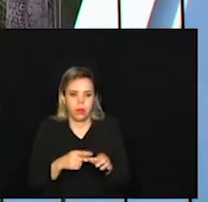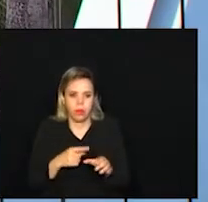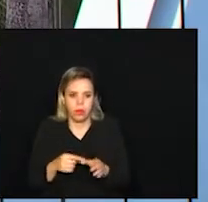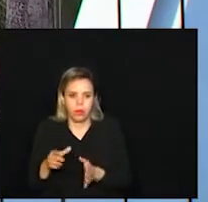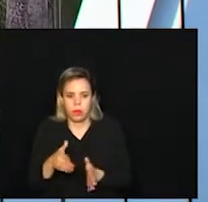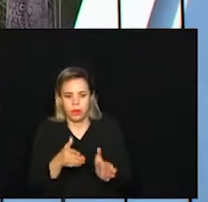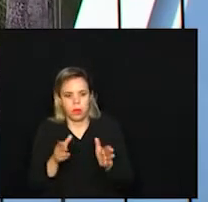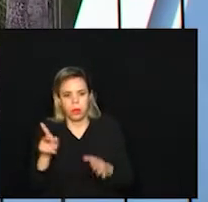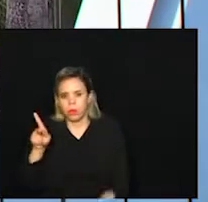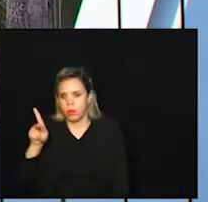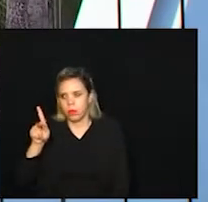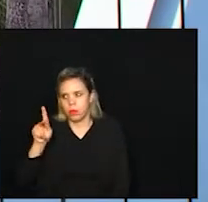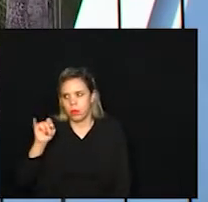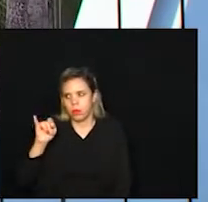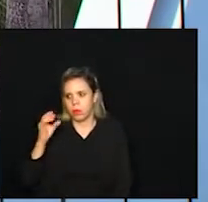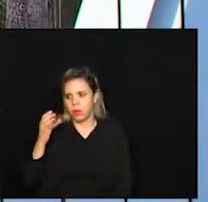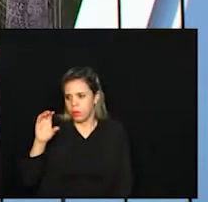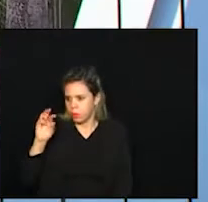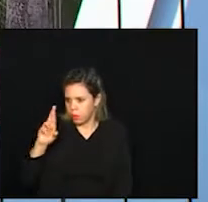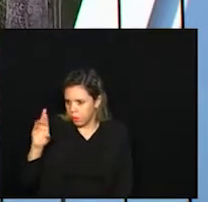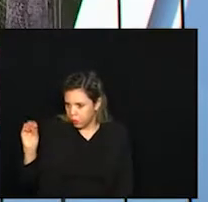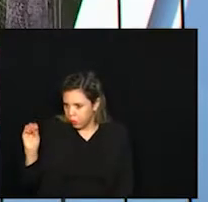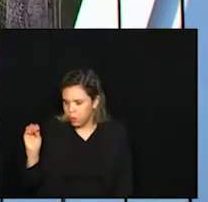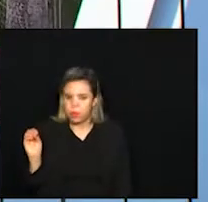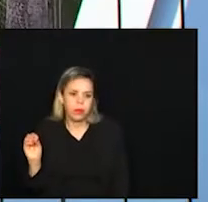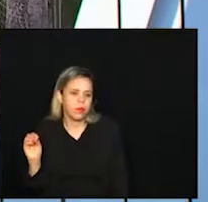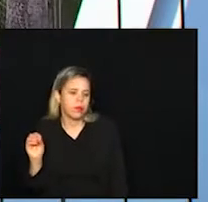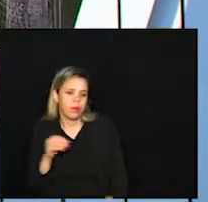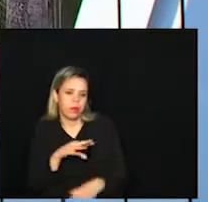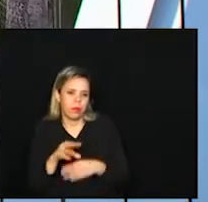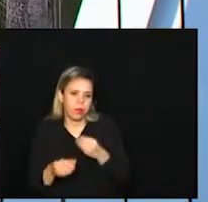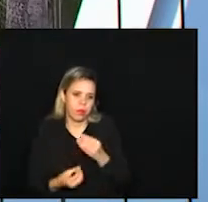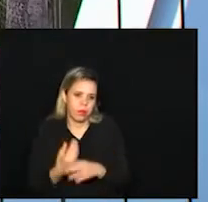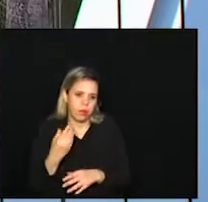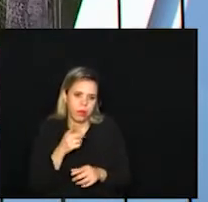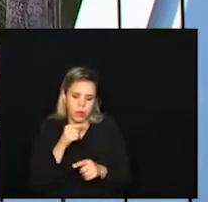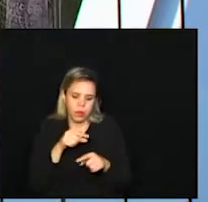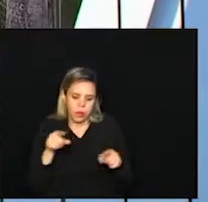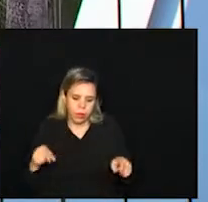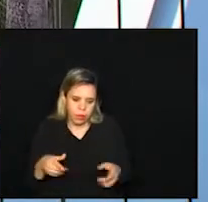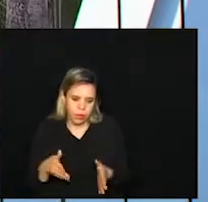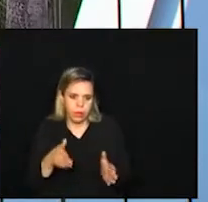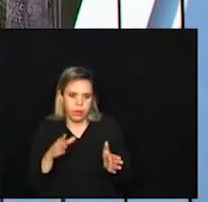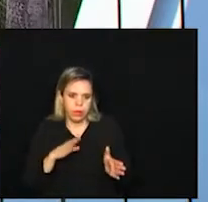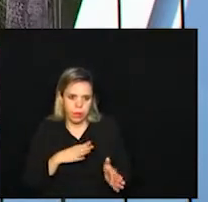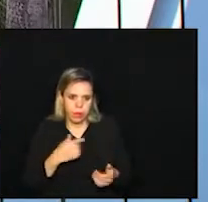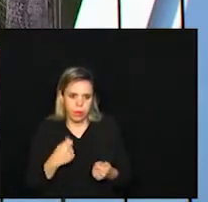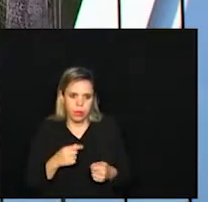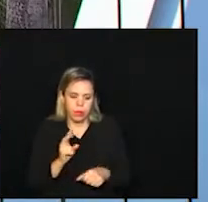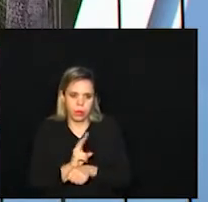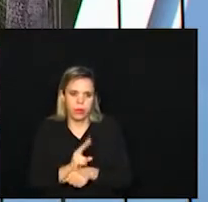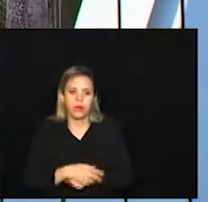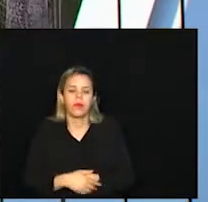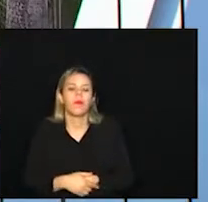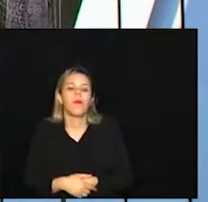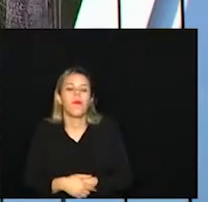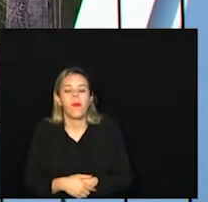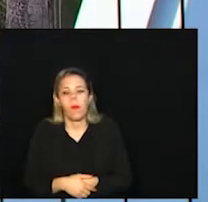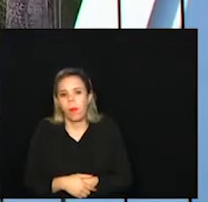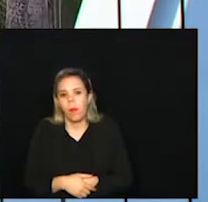o Córrego Piçarrão que são compõem a senha a bacia que da nossa região e precisam ter um cuidado